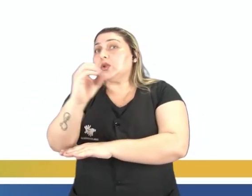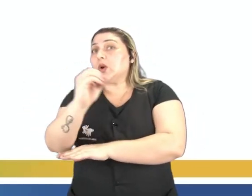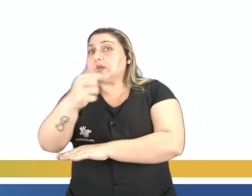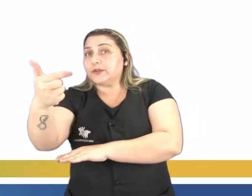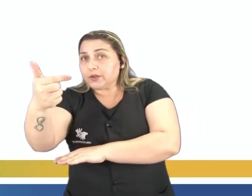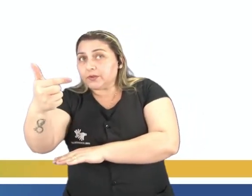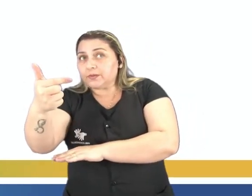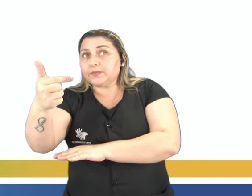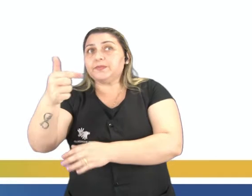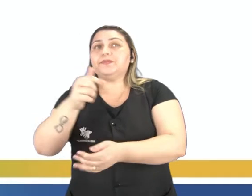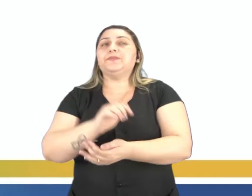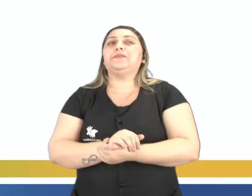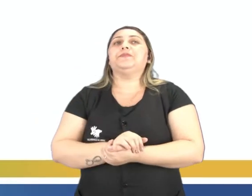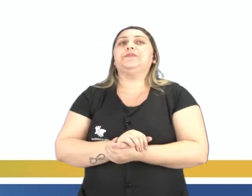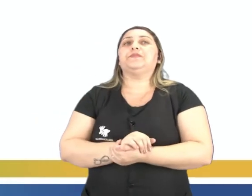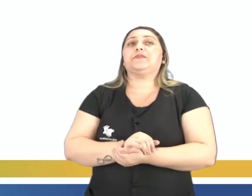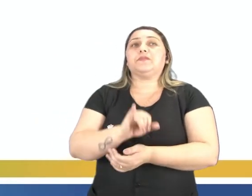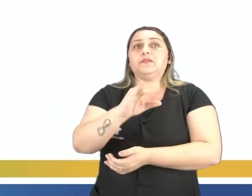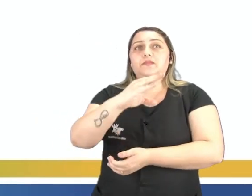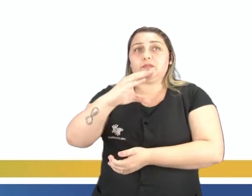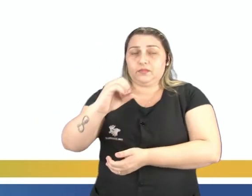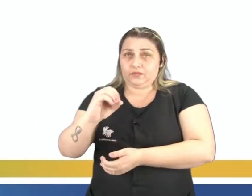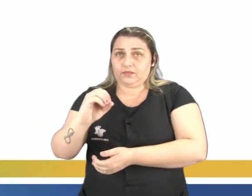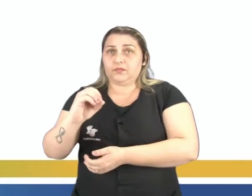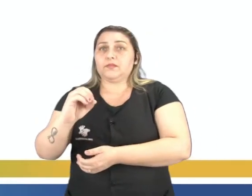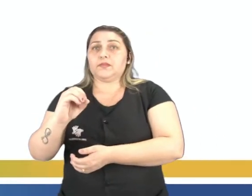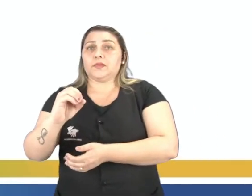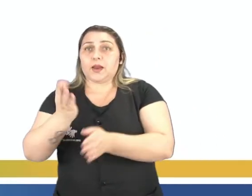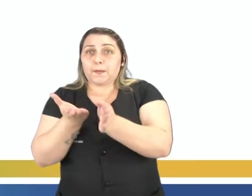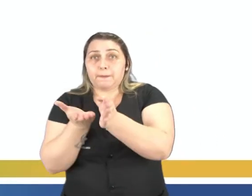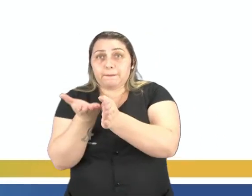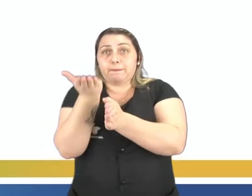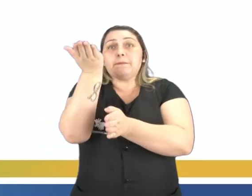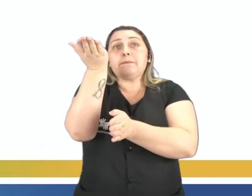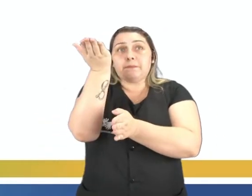oxigênio. Então, aqui, o ico, quando